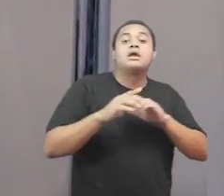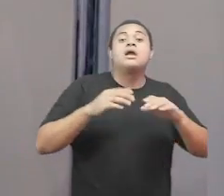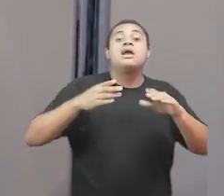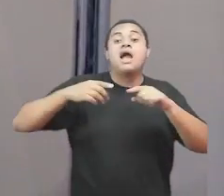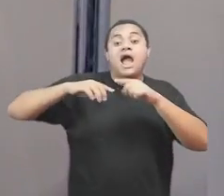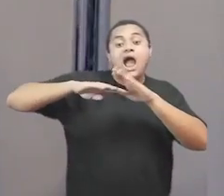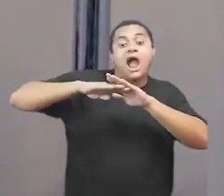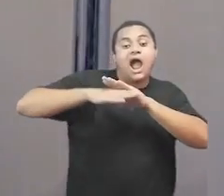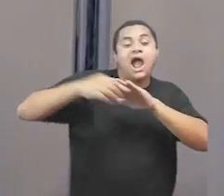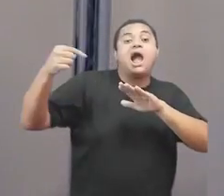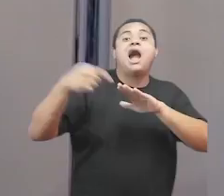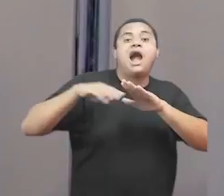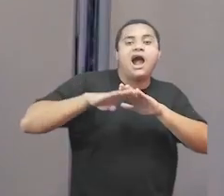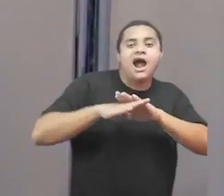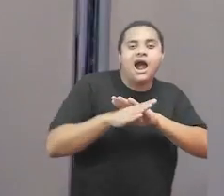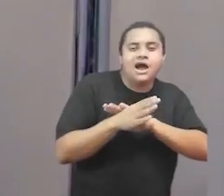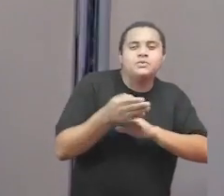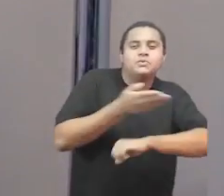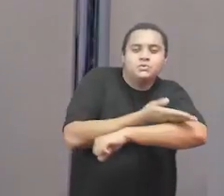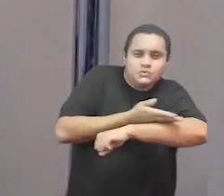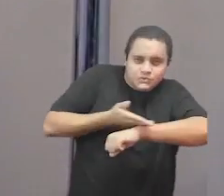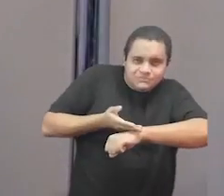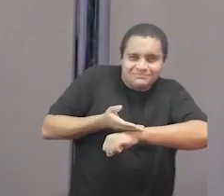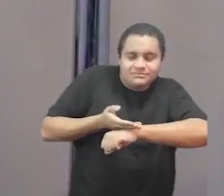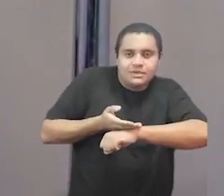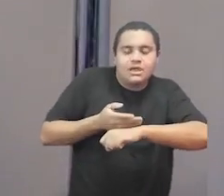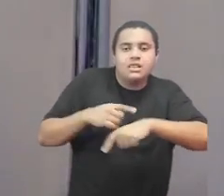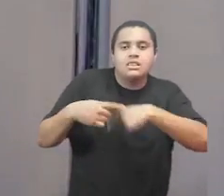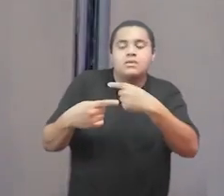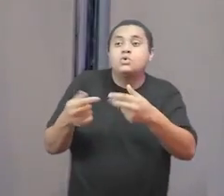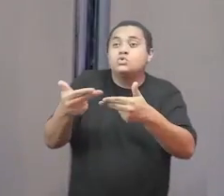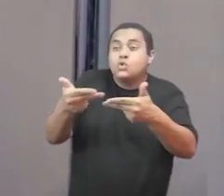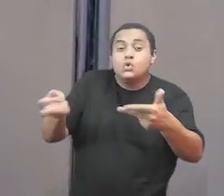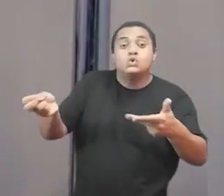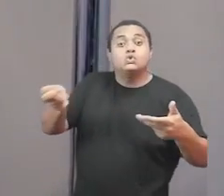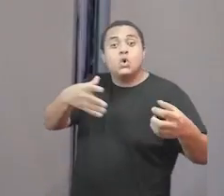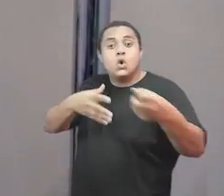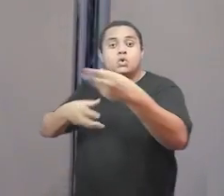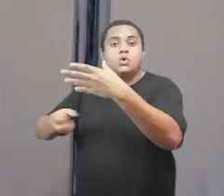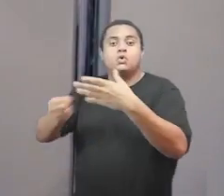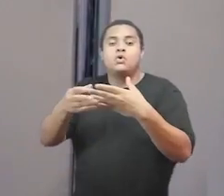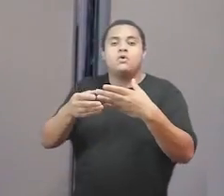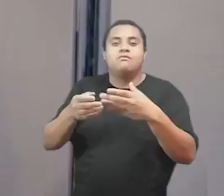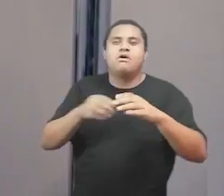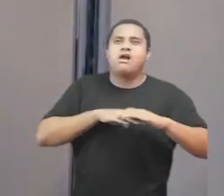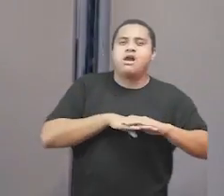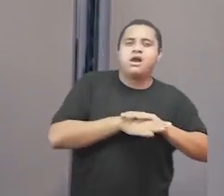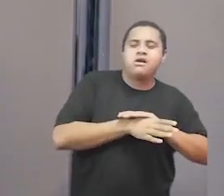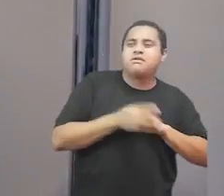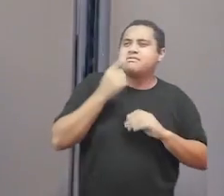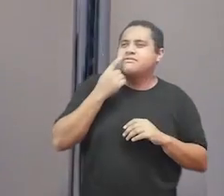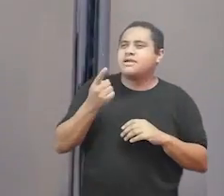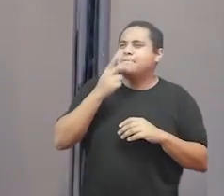esse hábito de ver e de pensar, baseado no que a gente sabe, nos faz ver qualquer coisa nova com óculos do